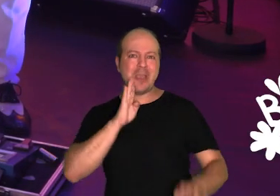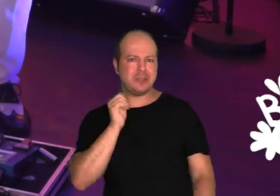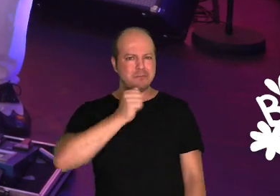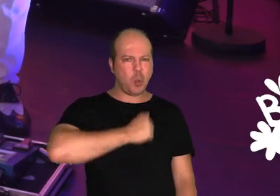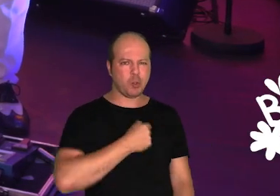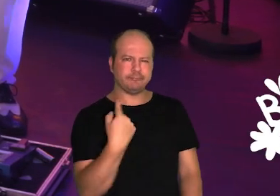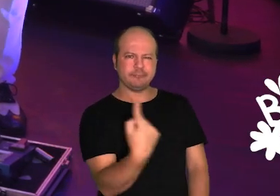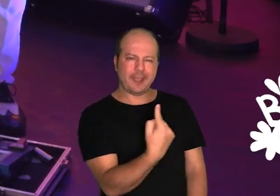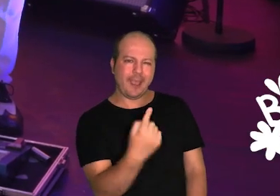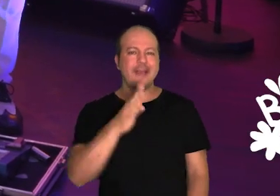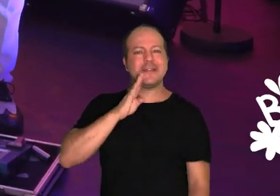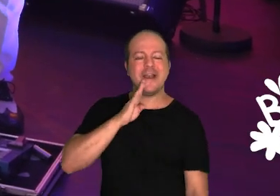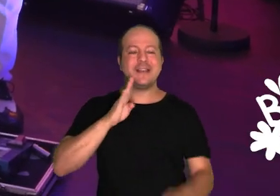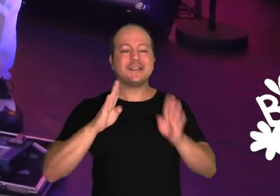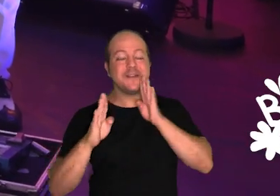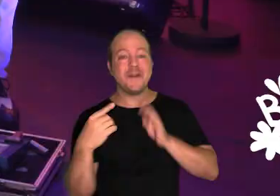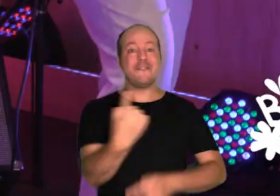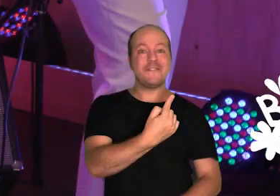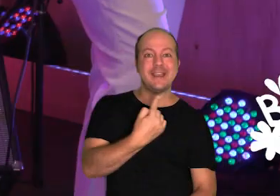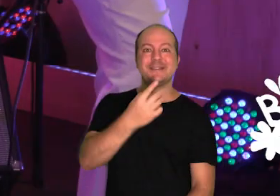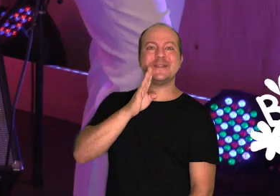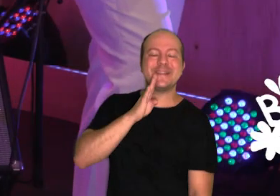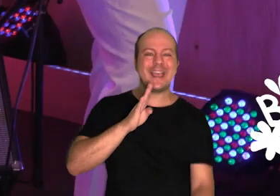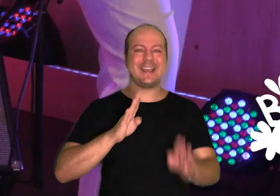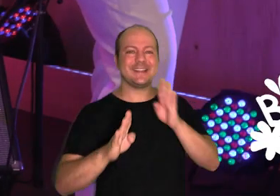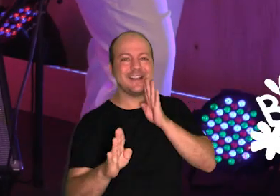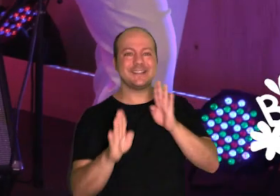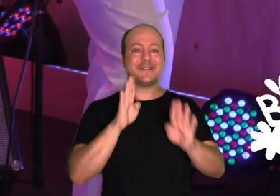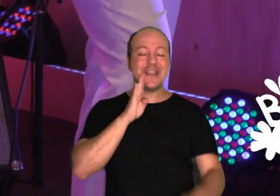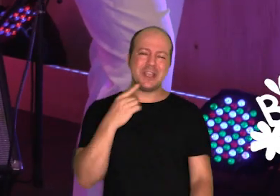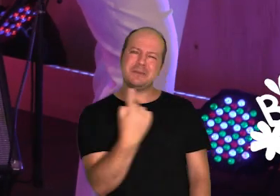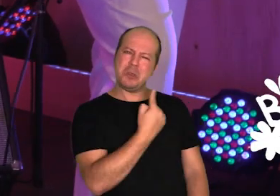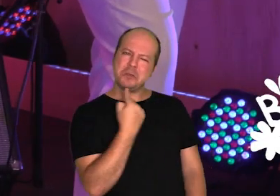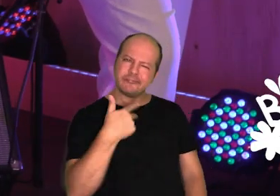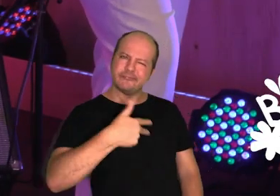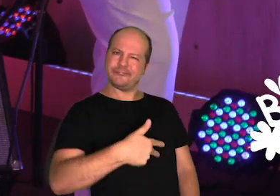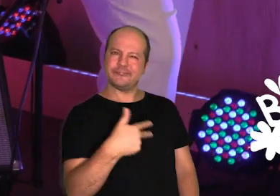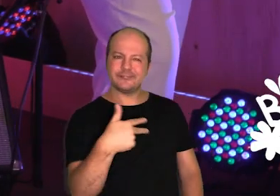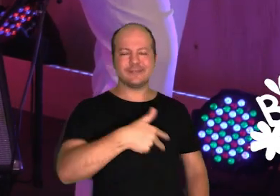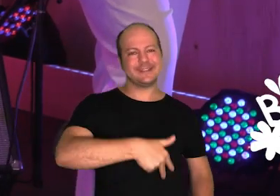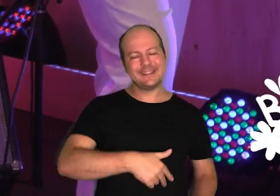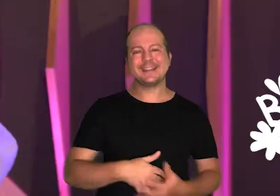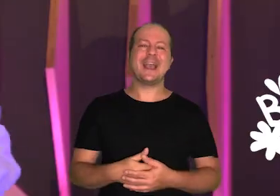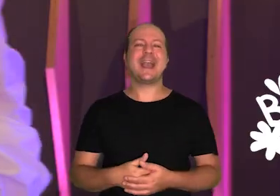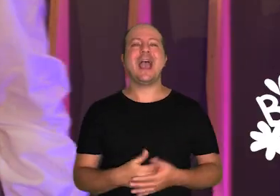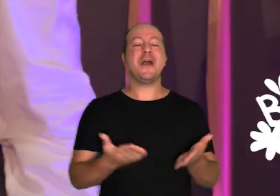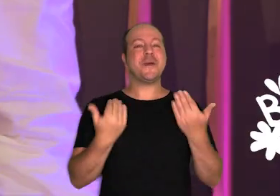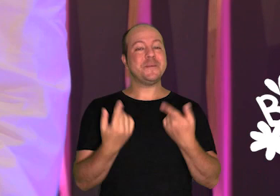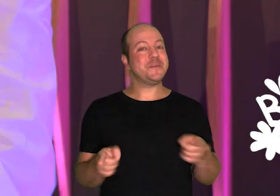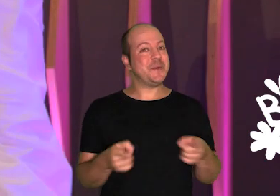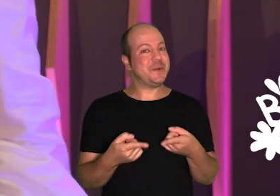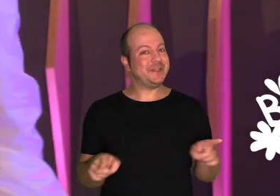Facebook, é nós o Facebook, é nós, ó, Facebook, é nós o Facebook. Simbora